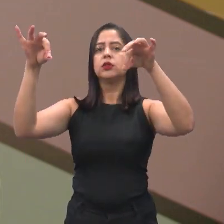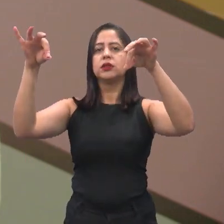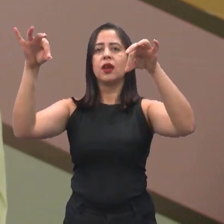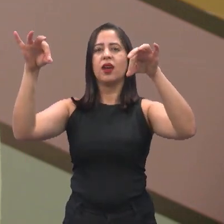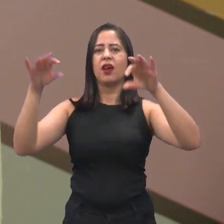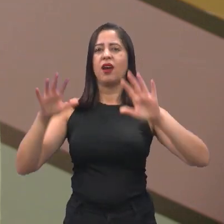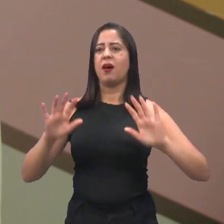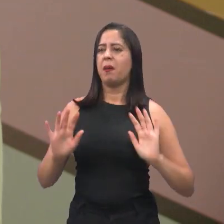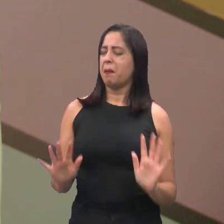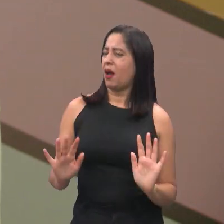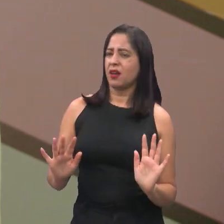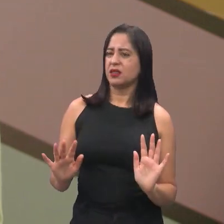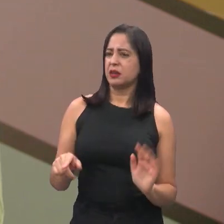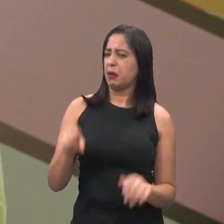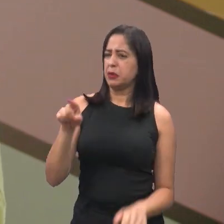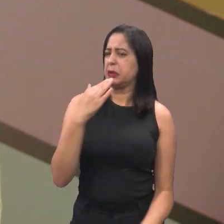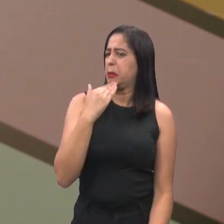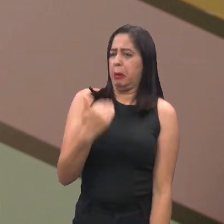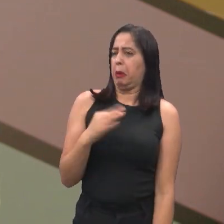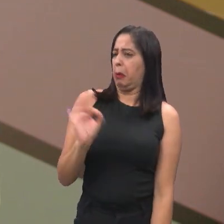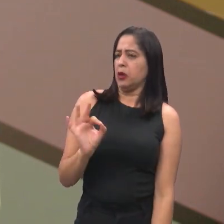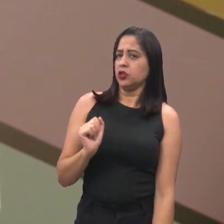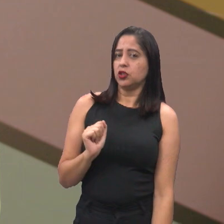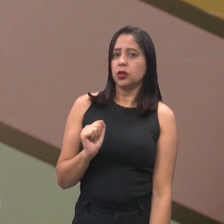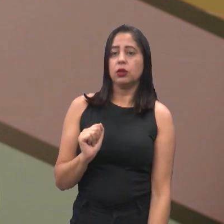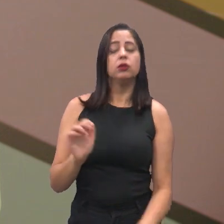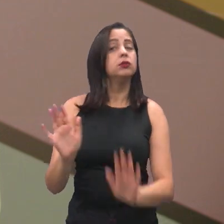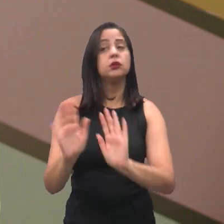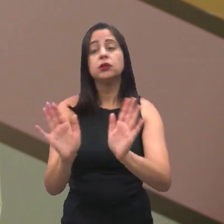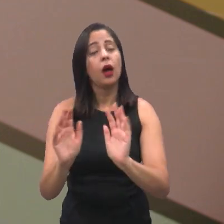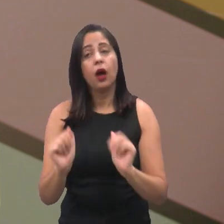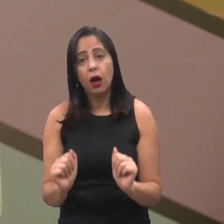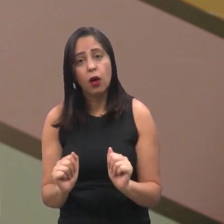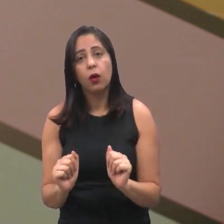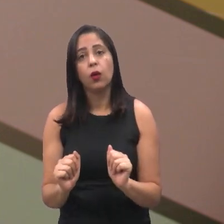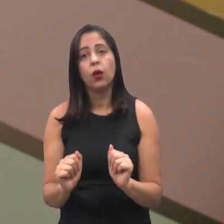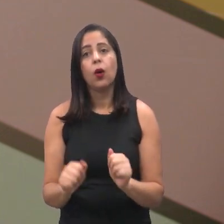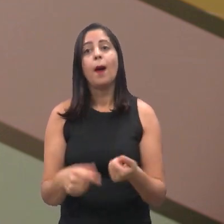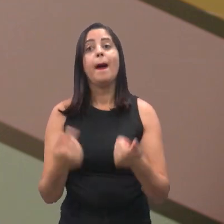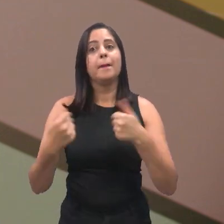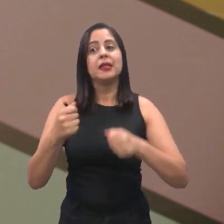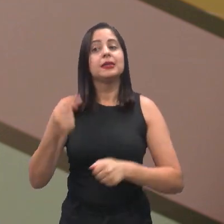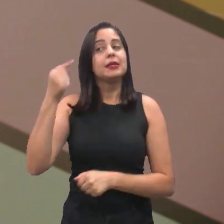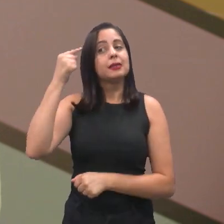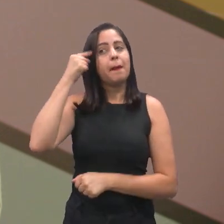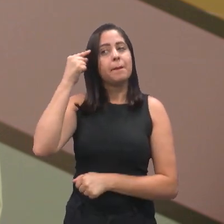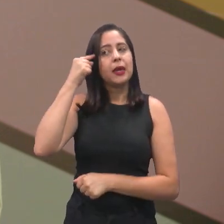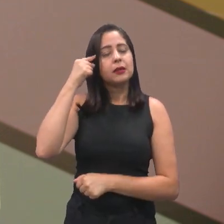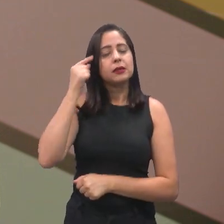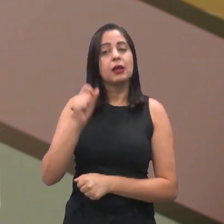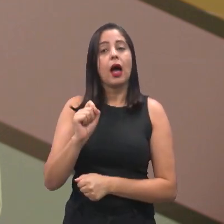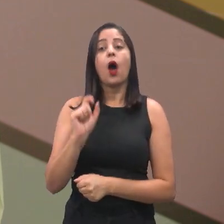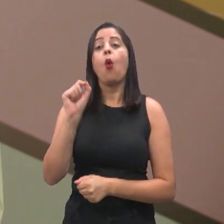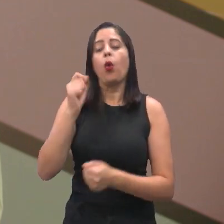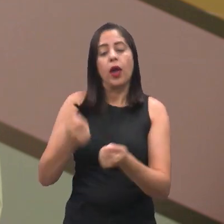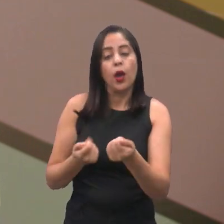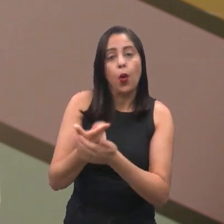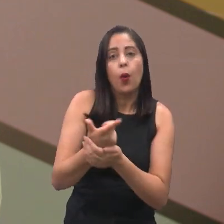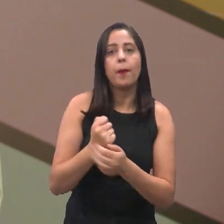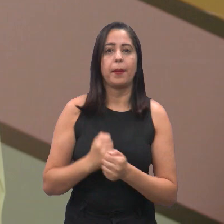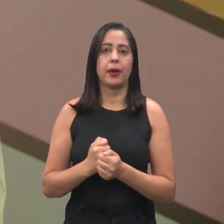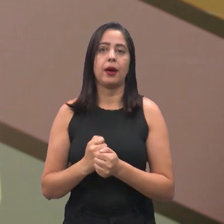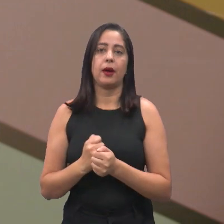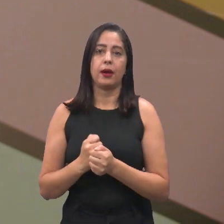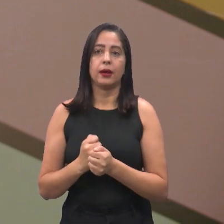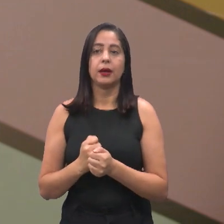poxa, mas você não me pediu, né? Então, a gestão, que é pensar o que vai comprar, o que precisa ser feito, como vai ser